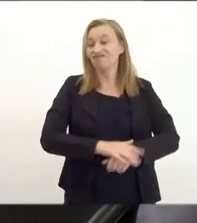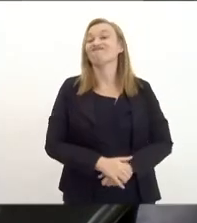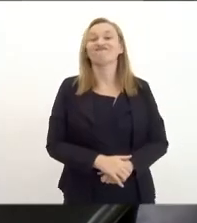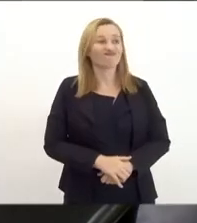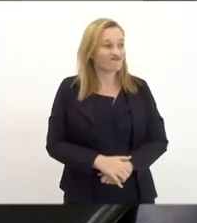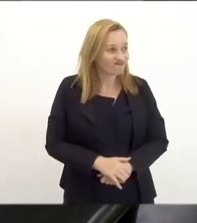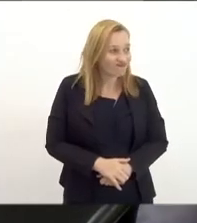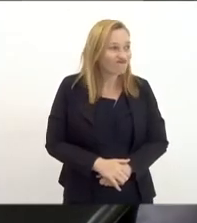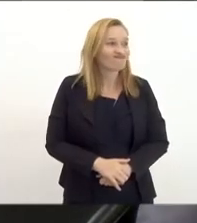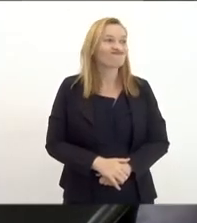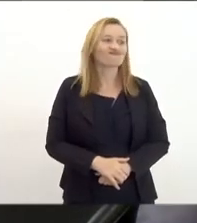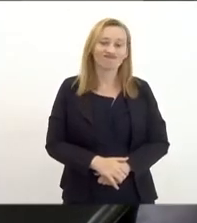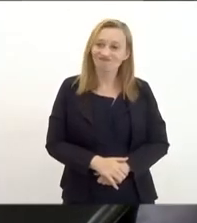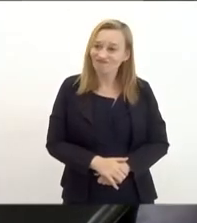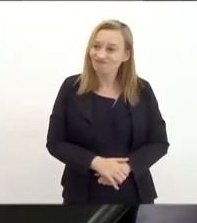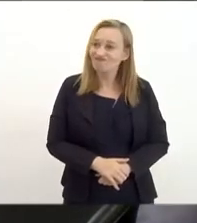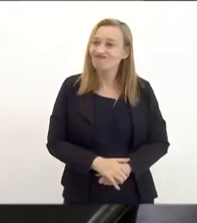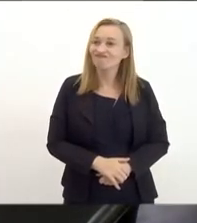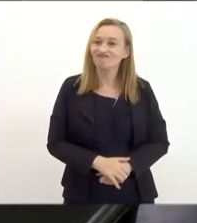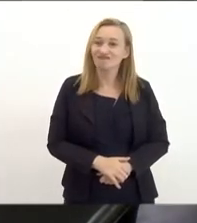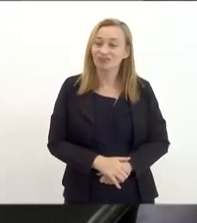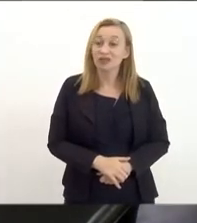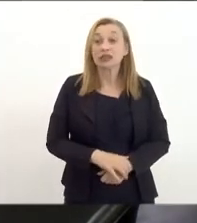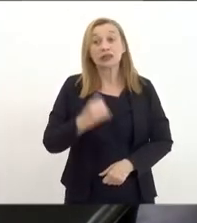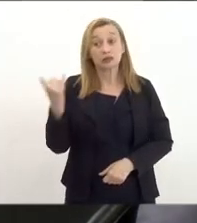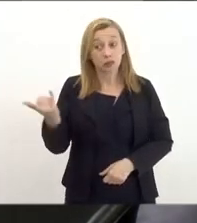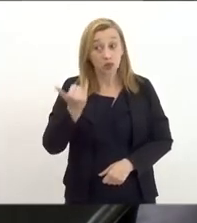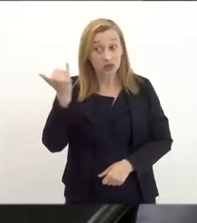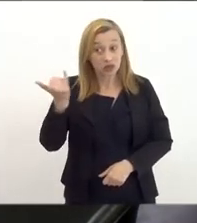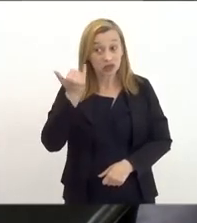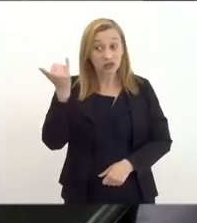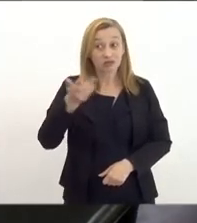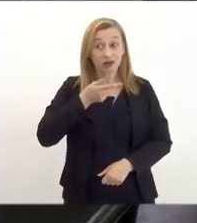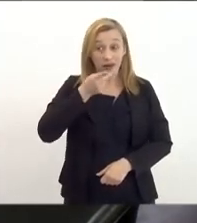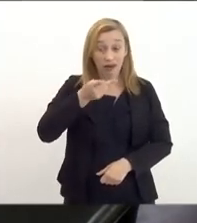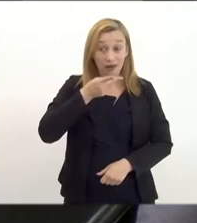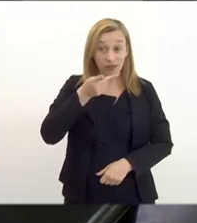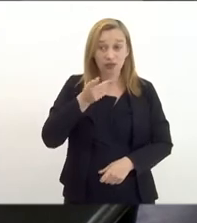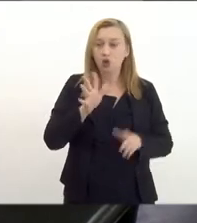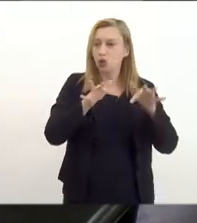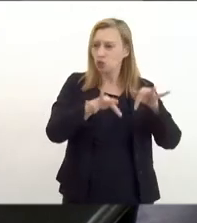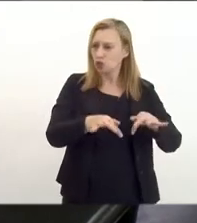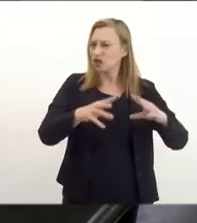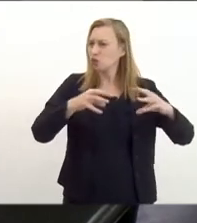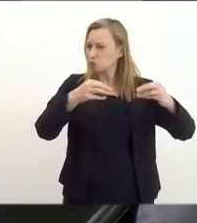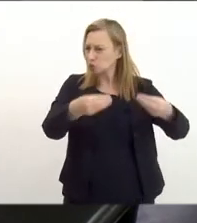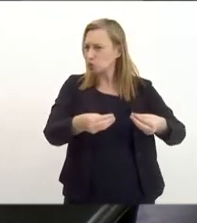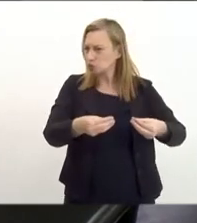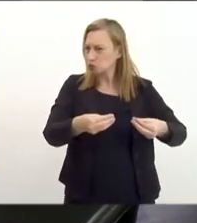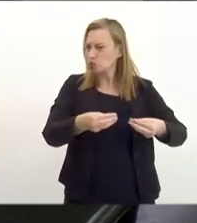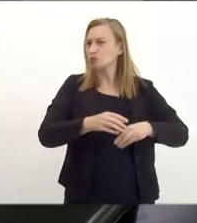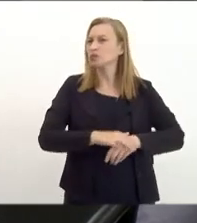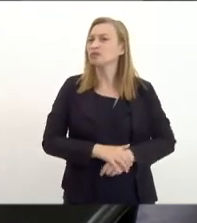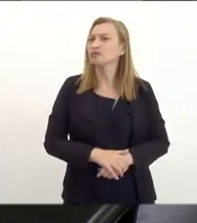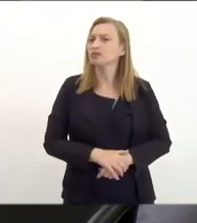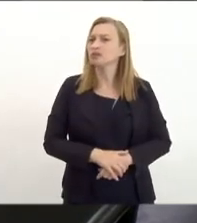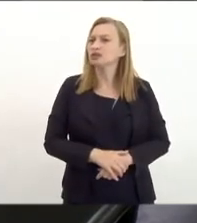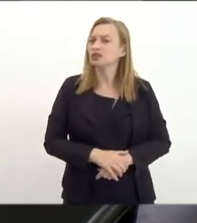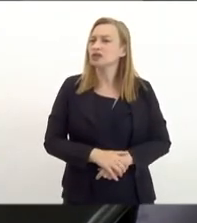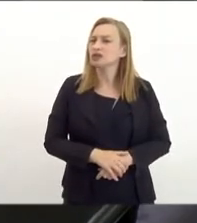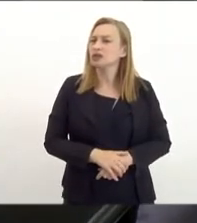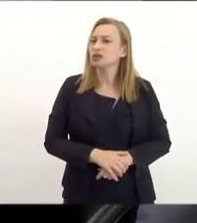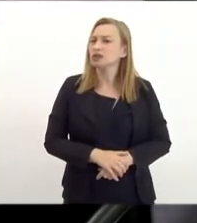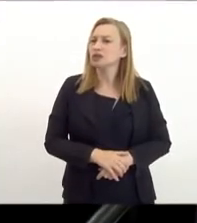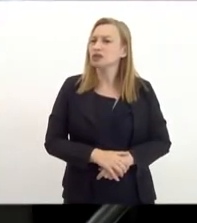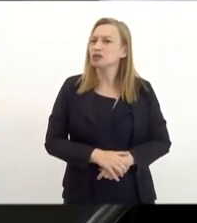a galinha um tempão. Importante que no final das contas a